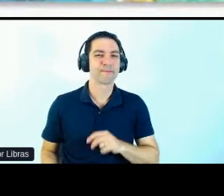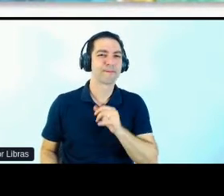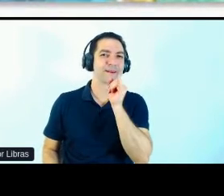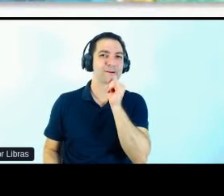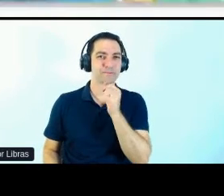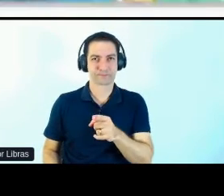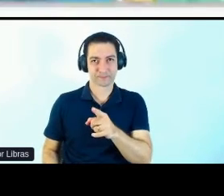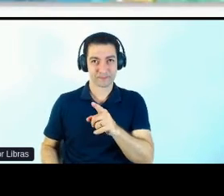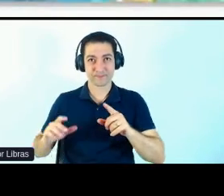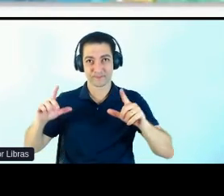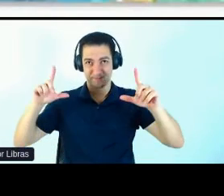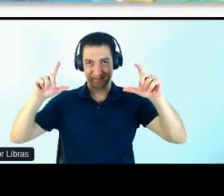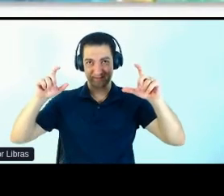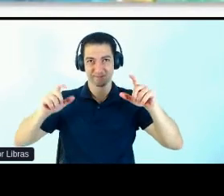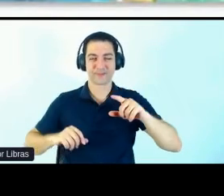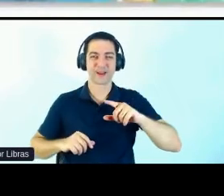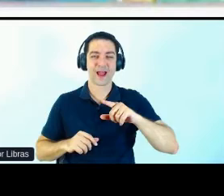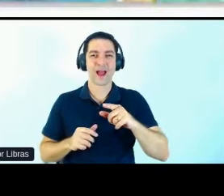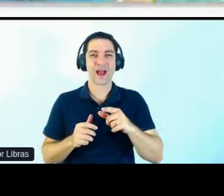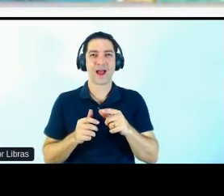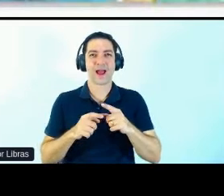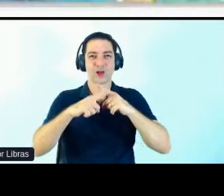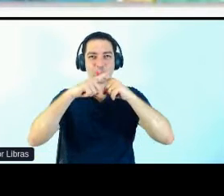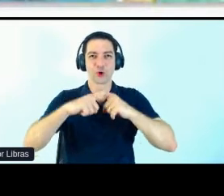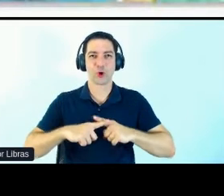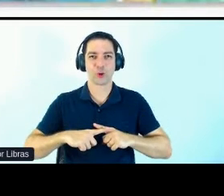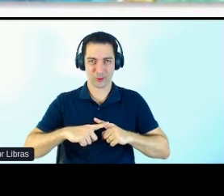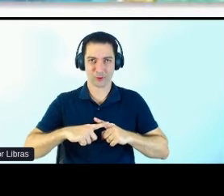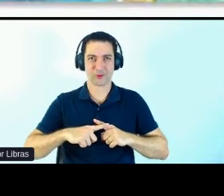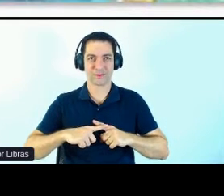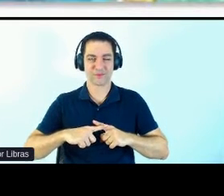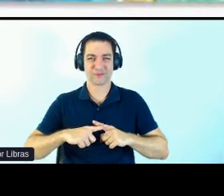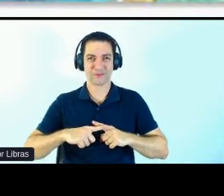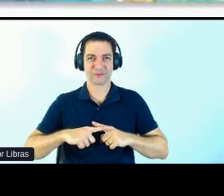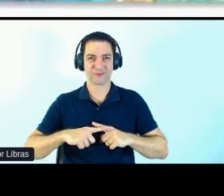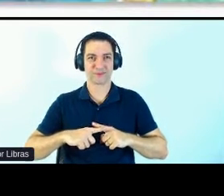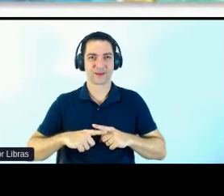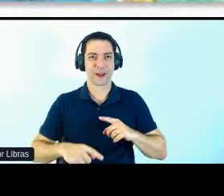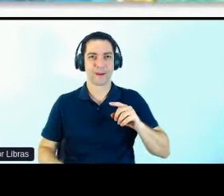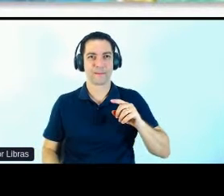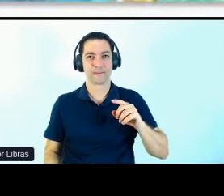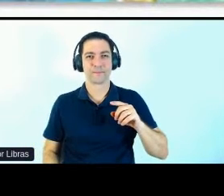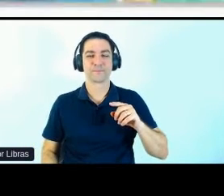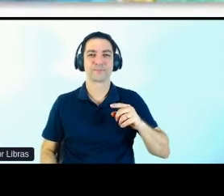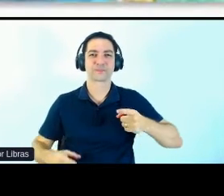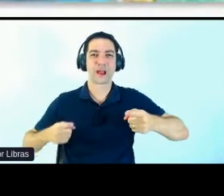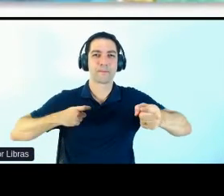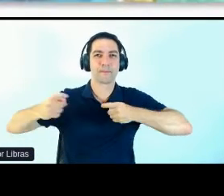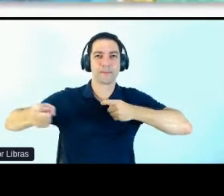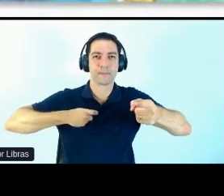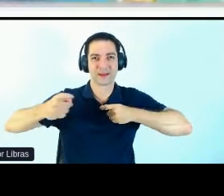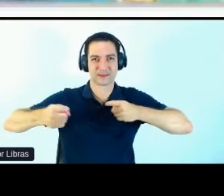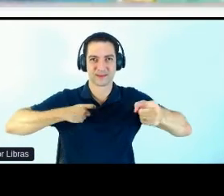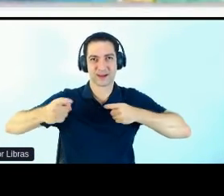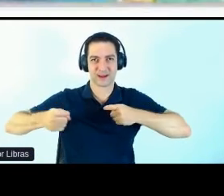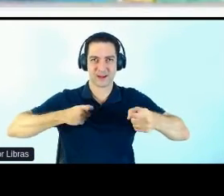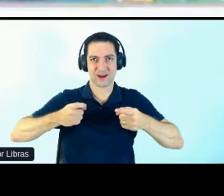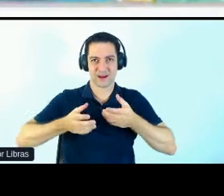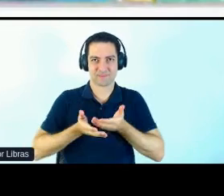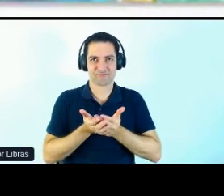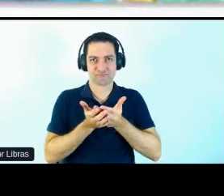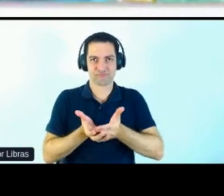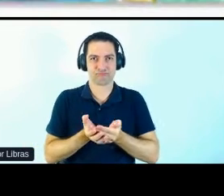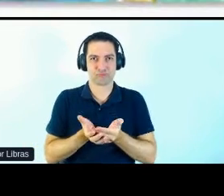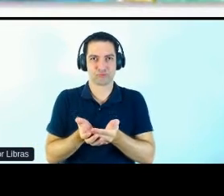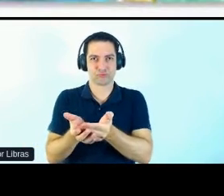jogo de batalha naval, e ela mostra o quão enraizado e propagado era esse pensamento lá no século XX, onde na